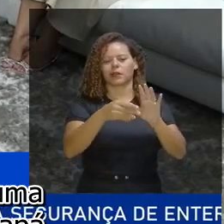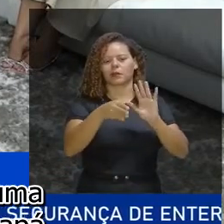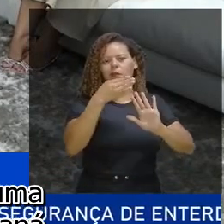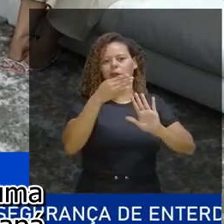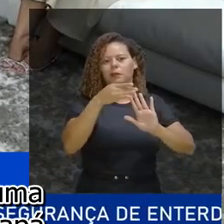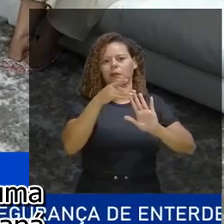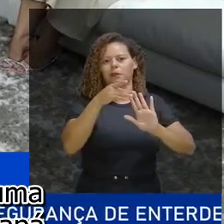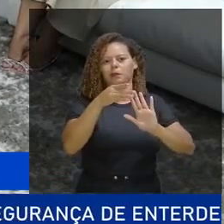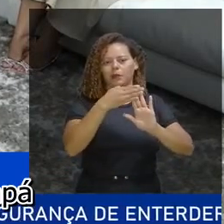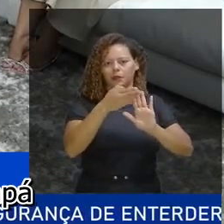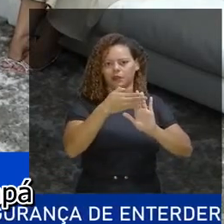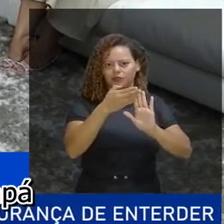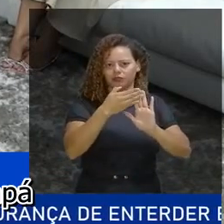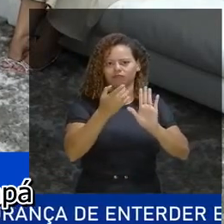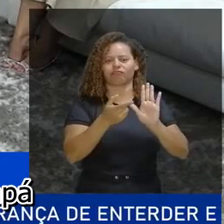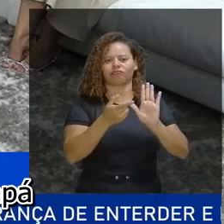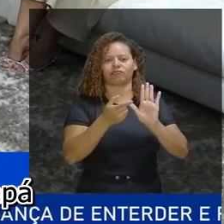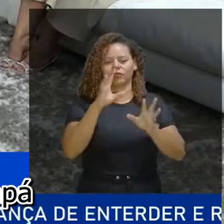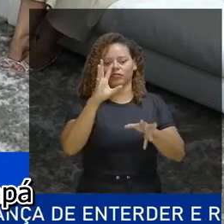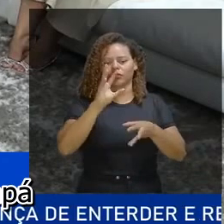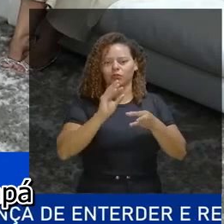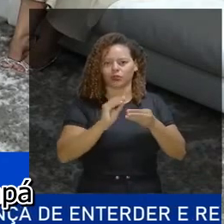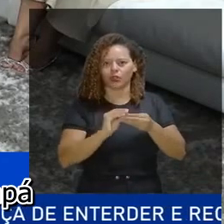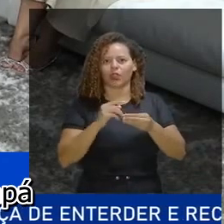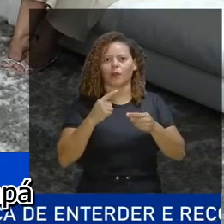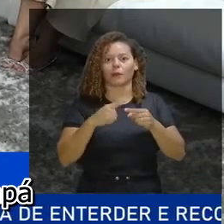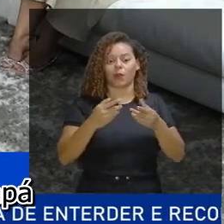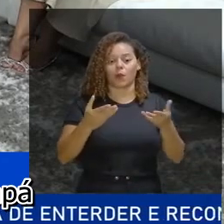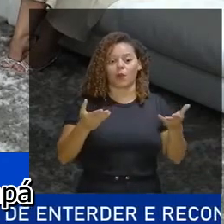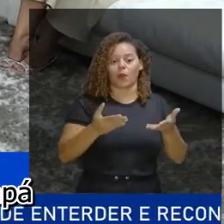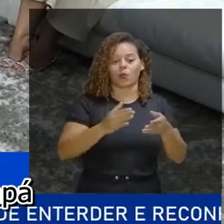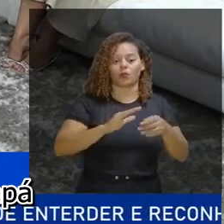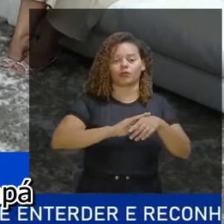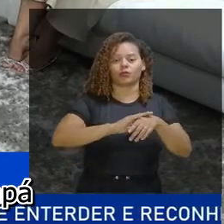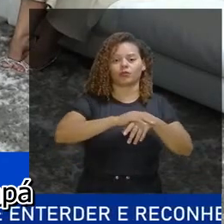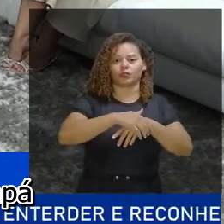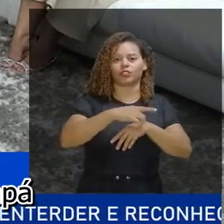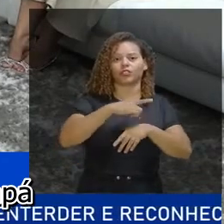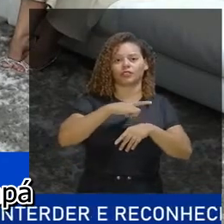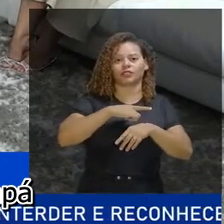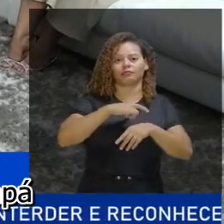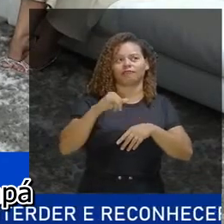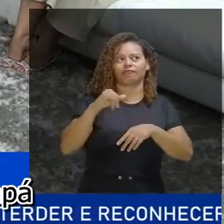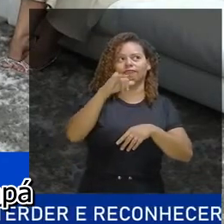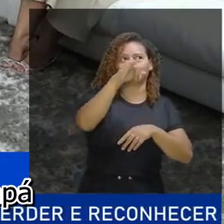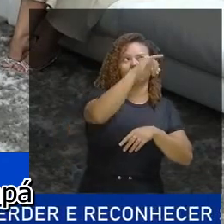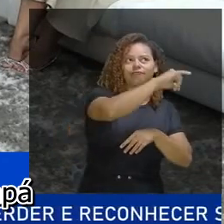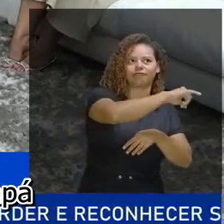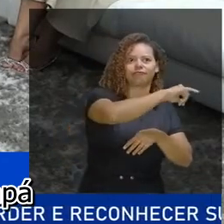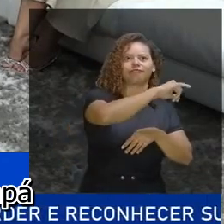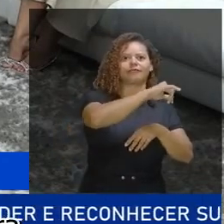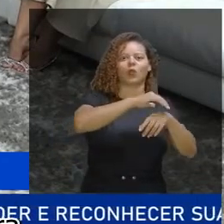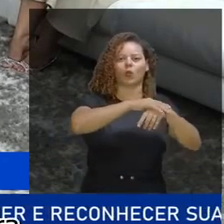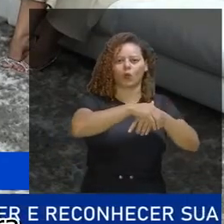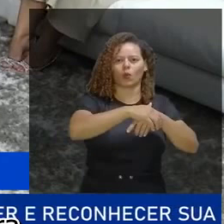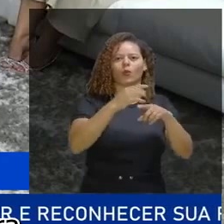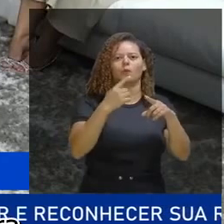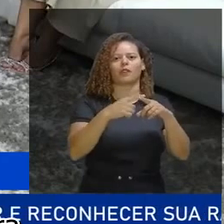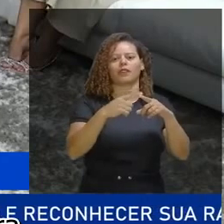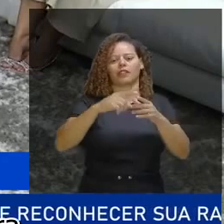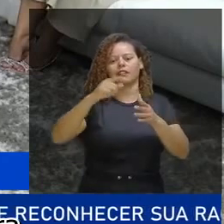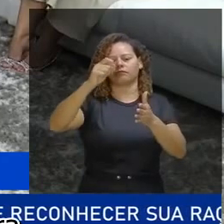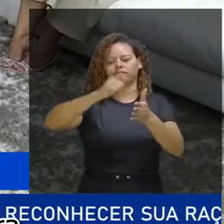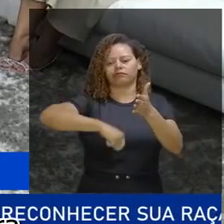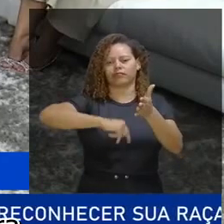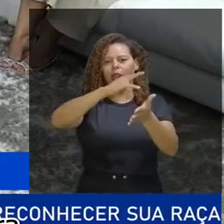agora no Amapá. Eu estou viajando agora à noite para o Amapá, porque temos lá uma assinatura de um acordo transfronteiriço com